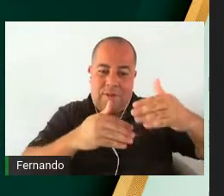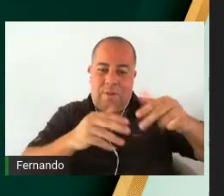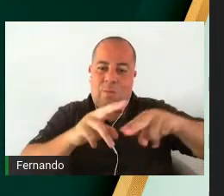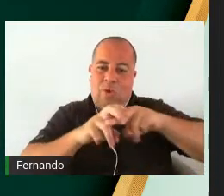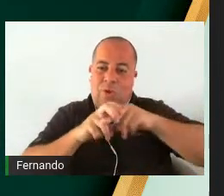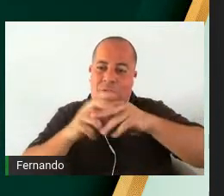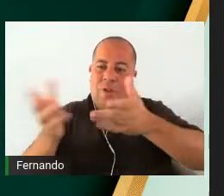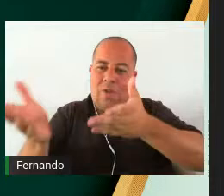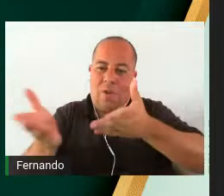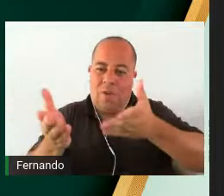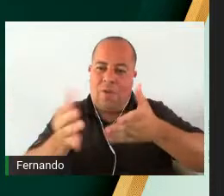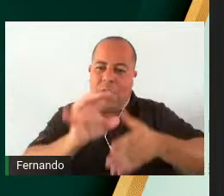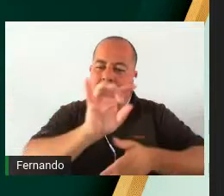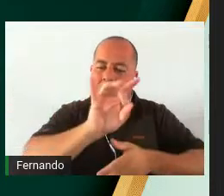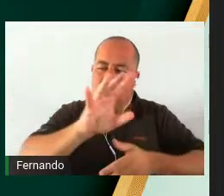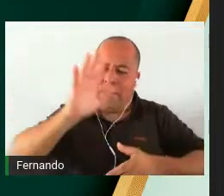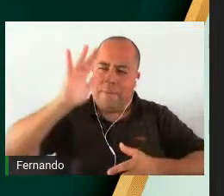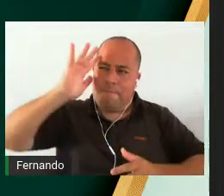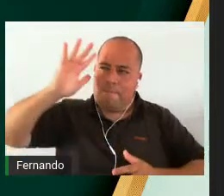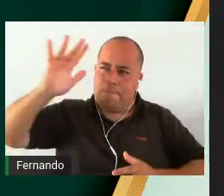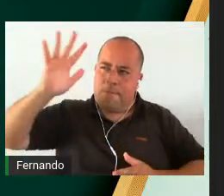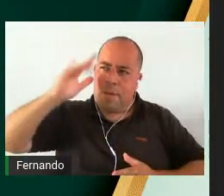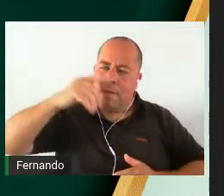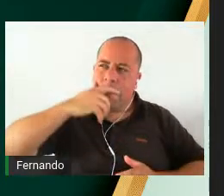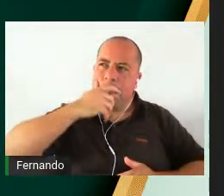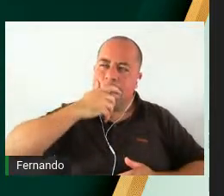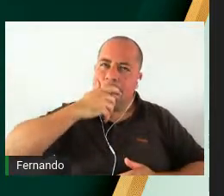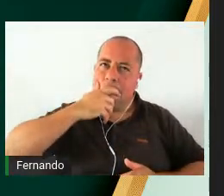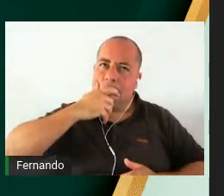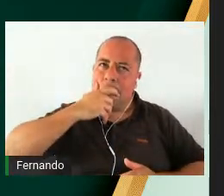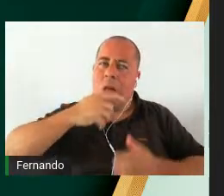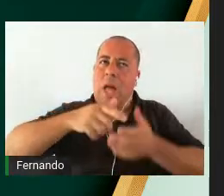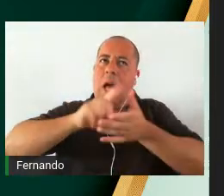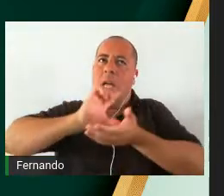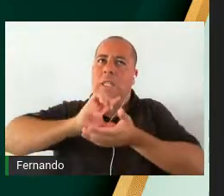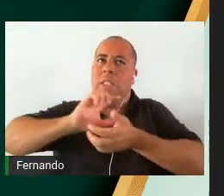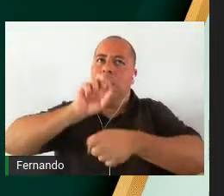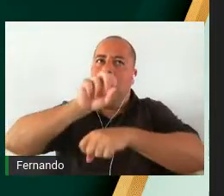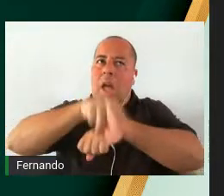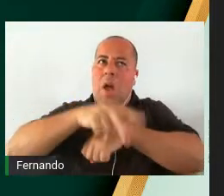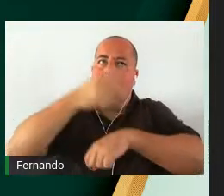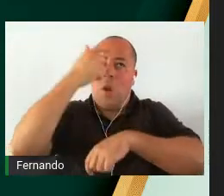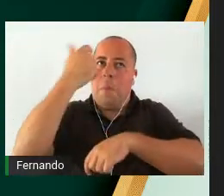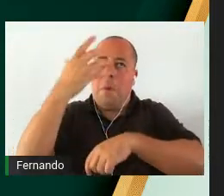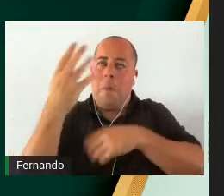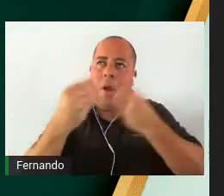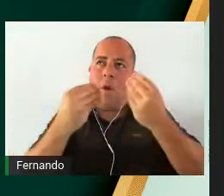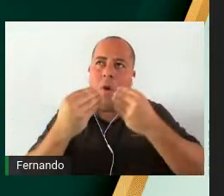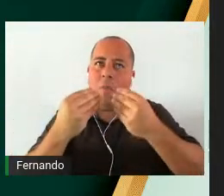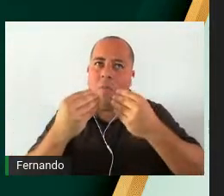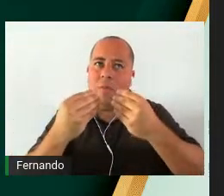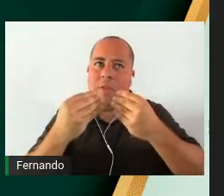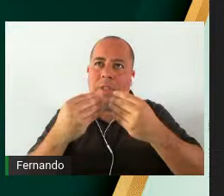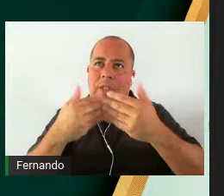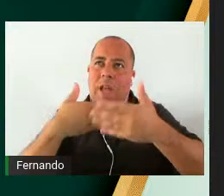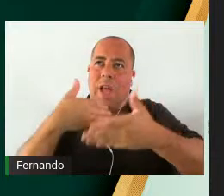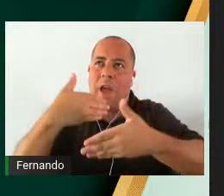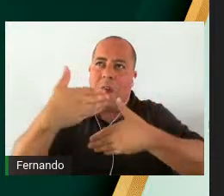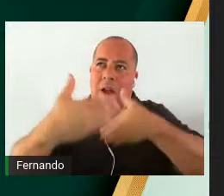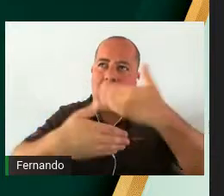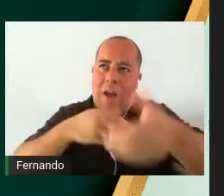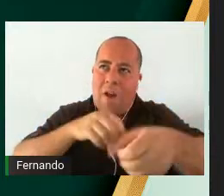para pensar em como era antes de chegar à Unipampa e como é agora. Horizontes mais